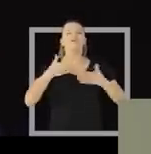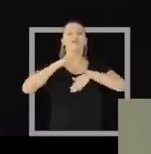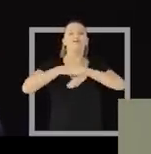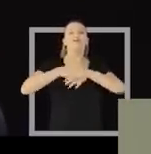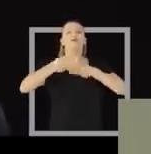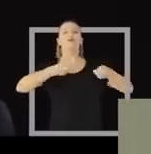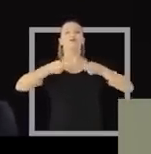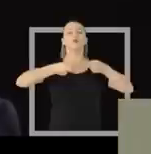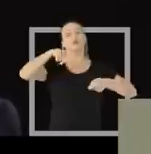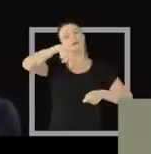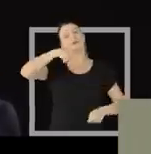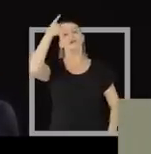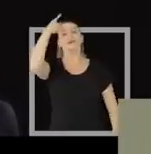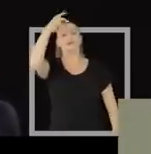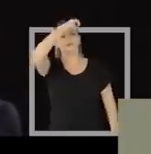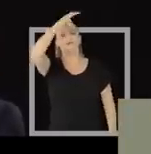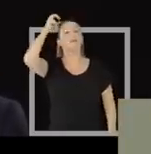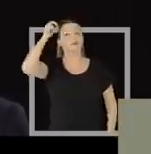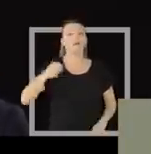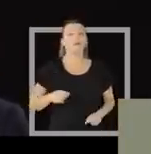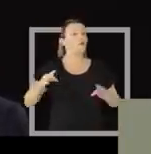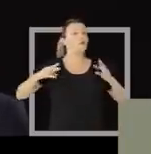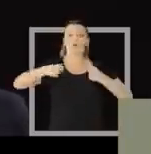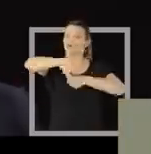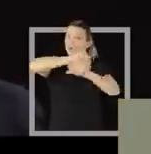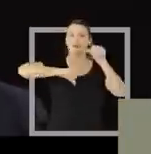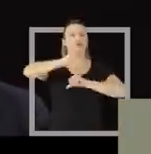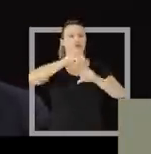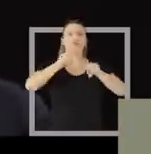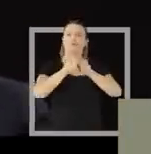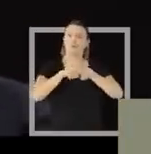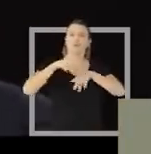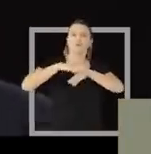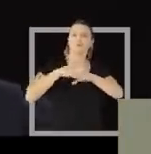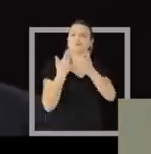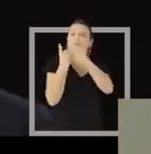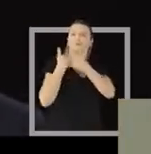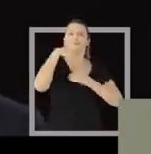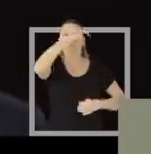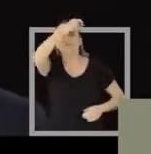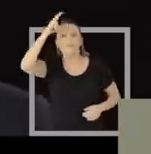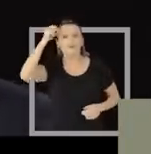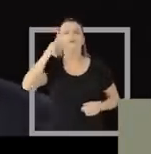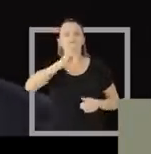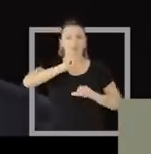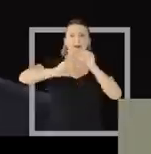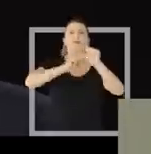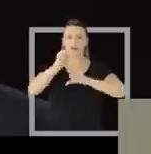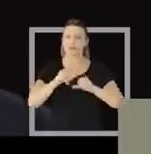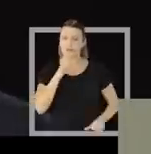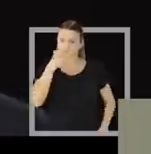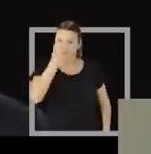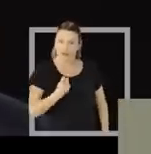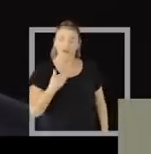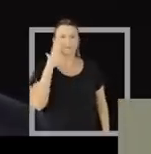irei conduzir a Prefeitura de São Paulo. Tudo mudou e o papel da Prefeitura também tem que mudar. E vai